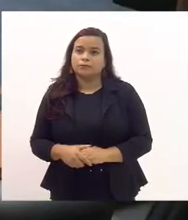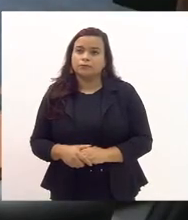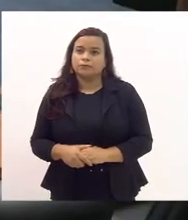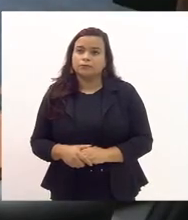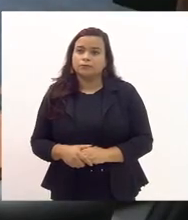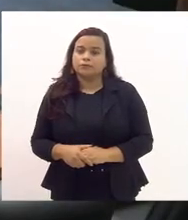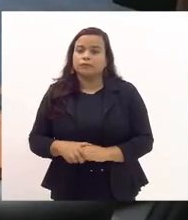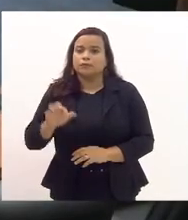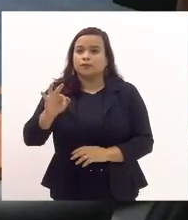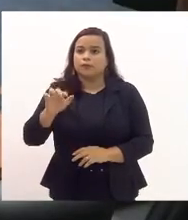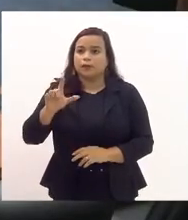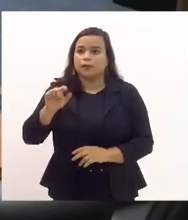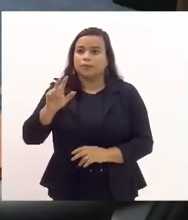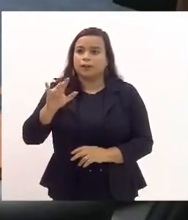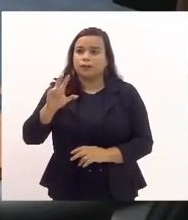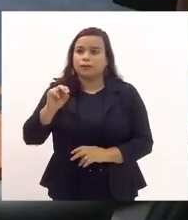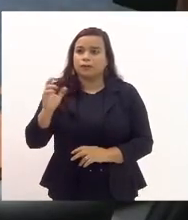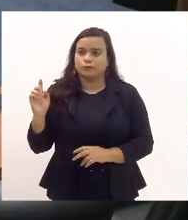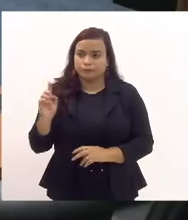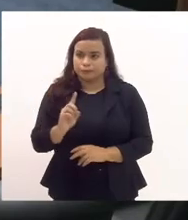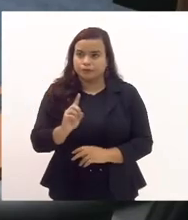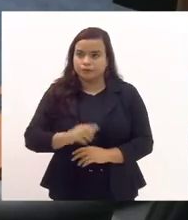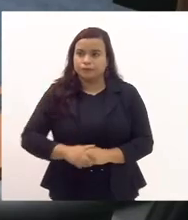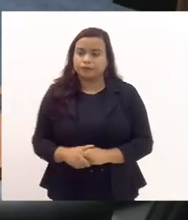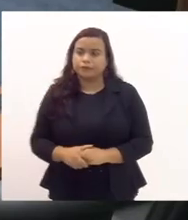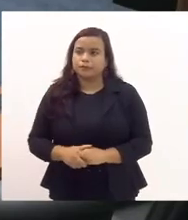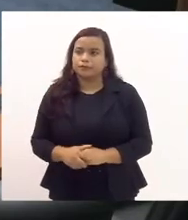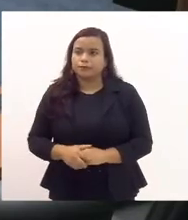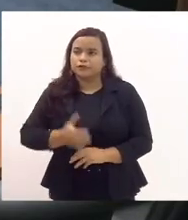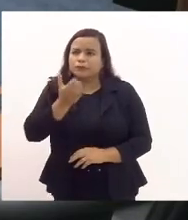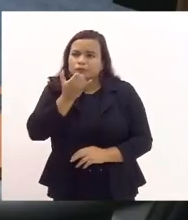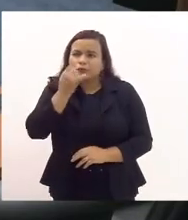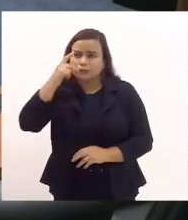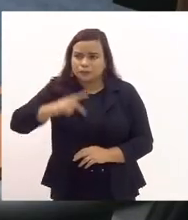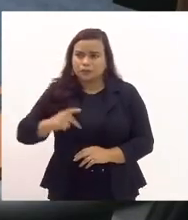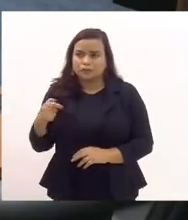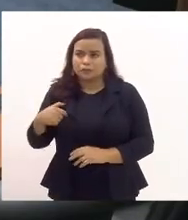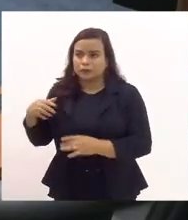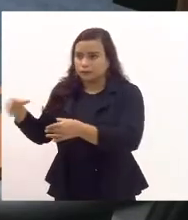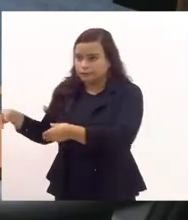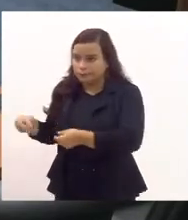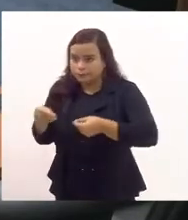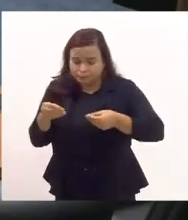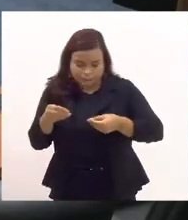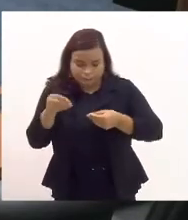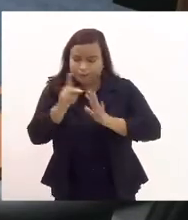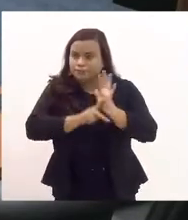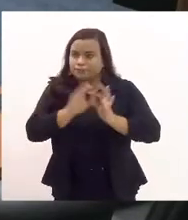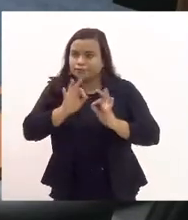resultado Flávio os residentes como eu estou aqui pegando projeto